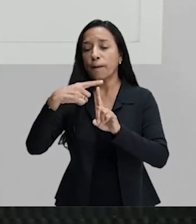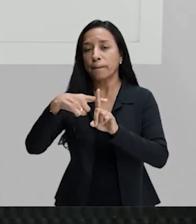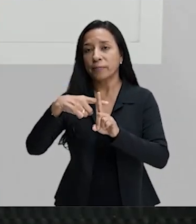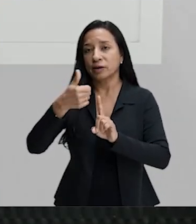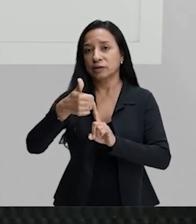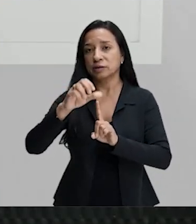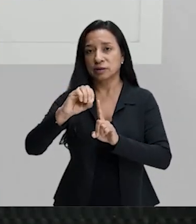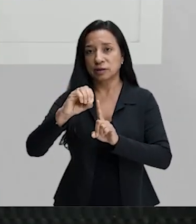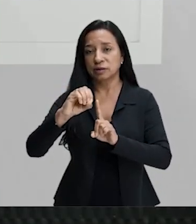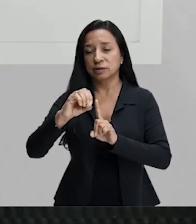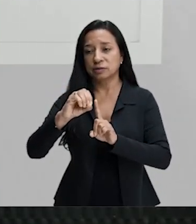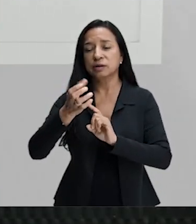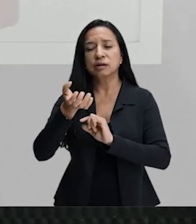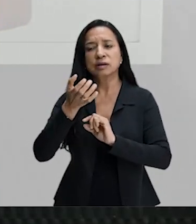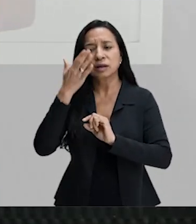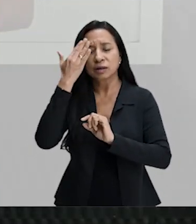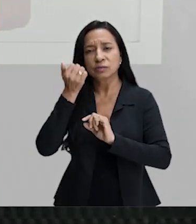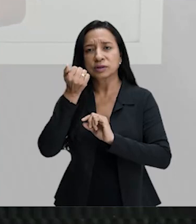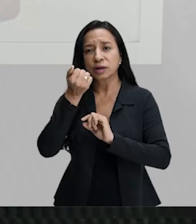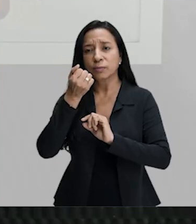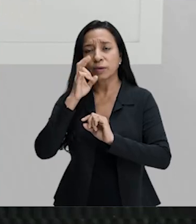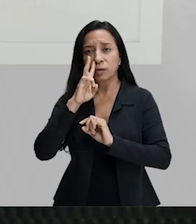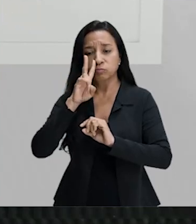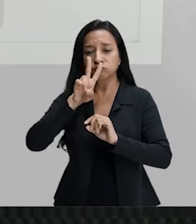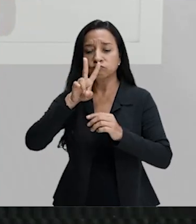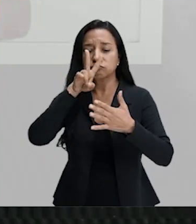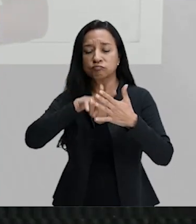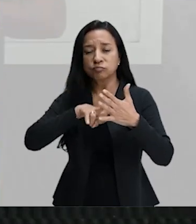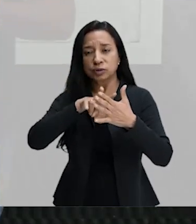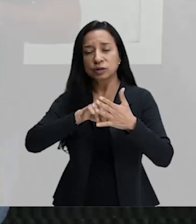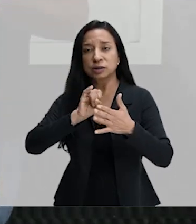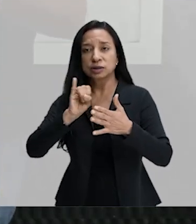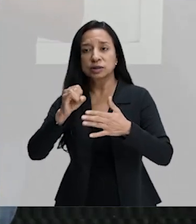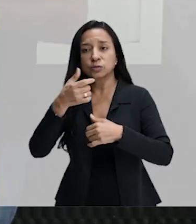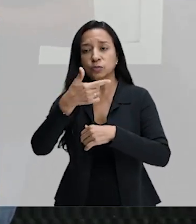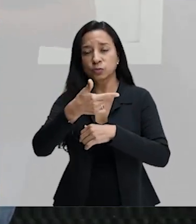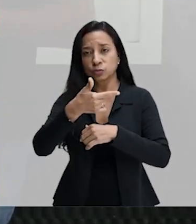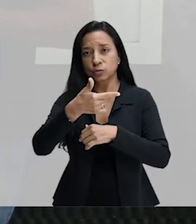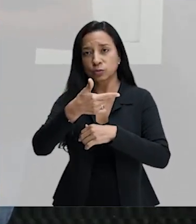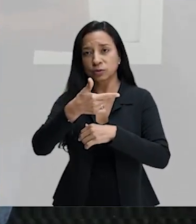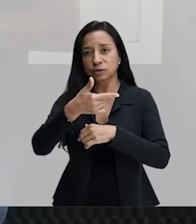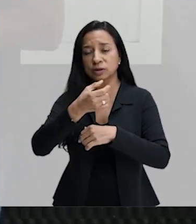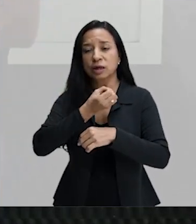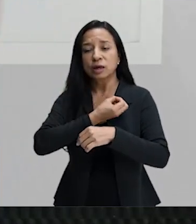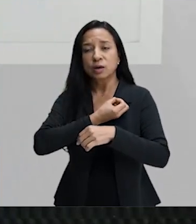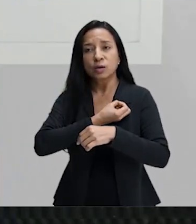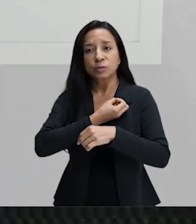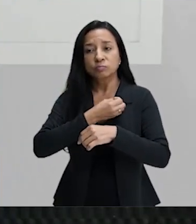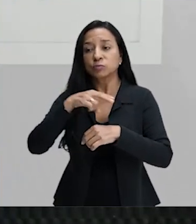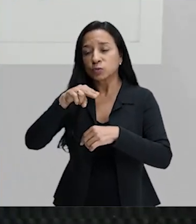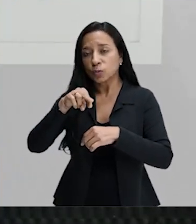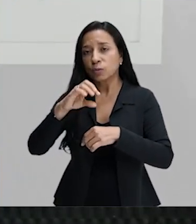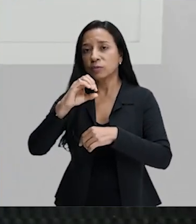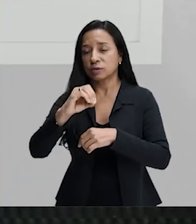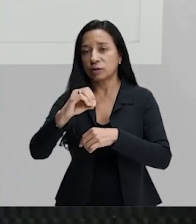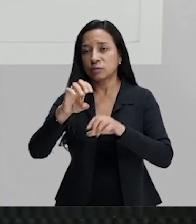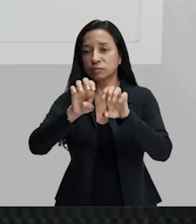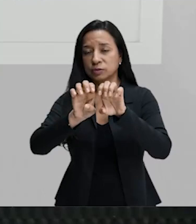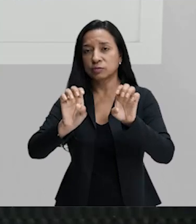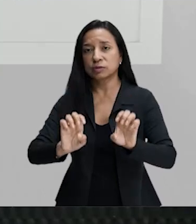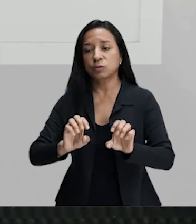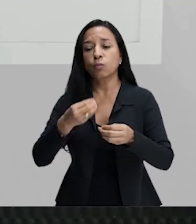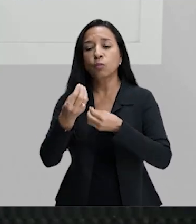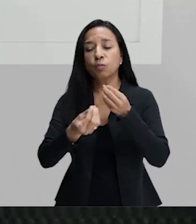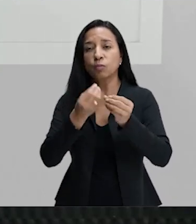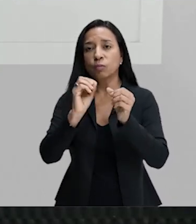quero verificar se o 2 ele é raiz, se ele é o zero dessa equação. Tá? Como é que eu faço para saber?